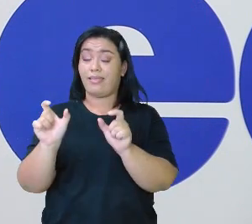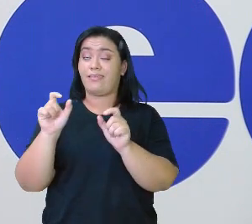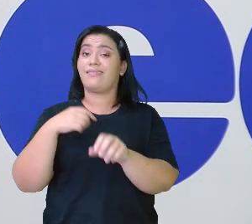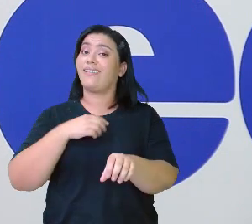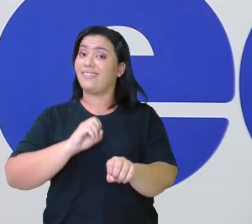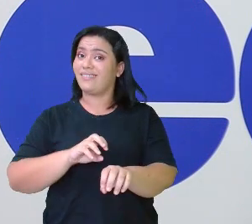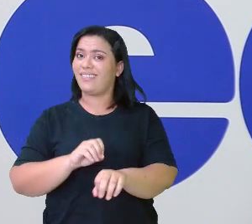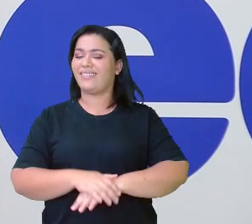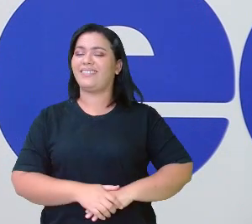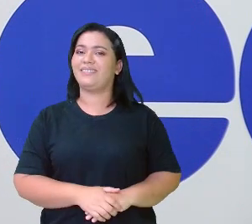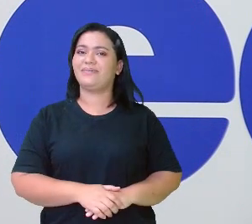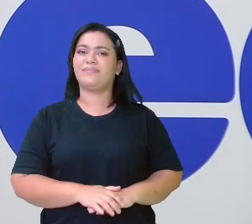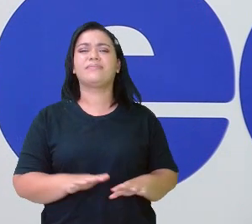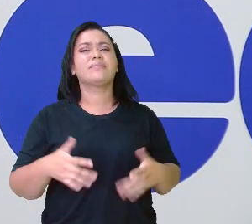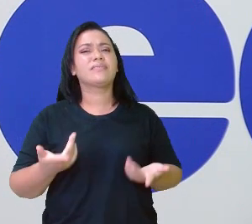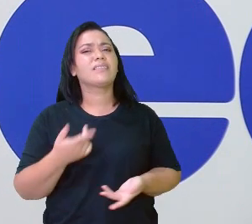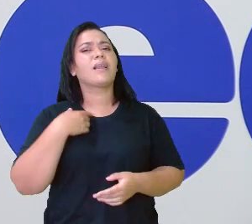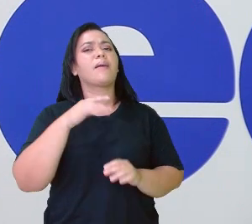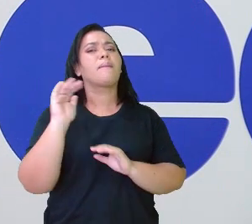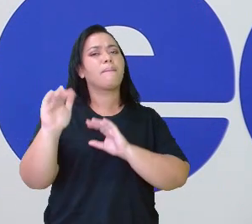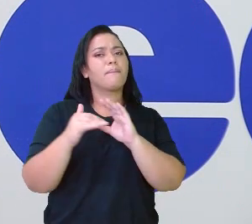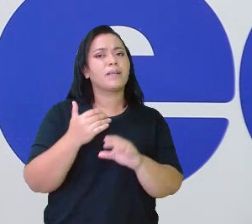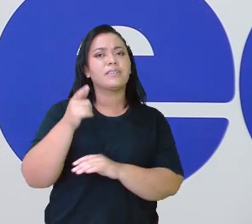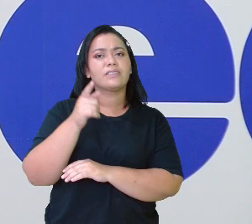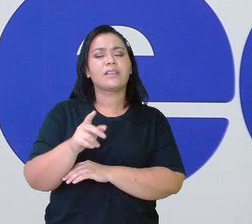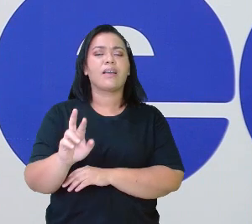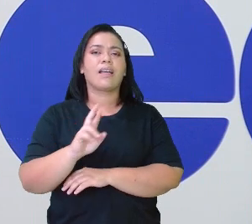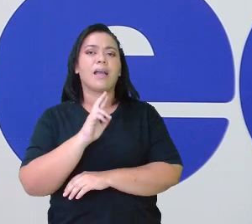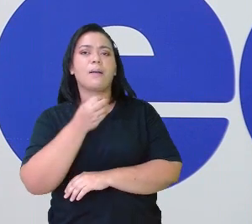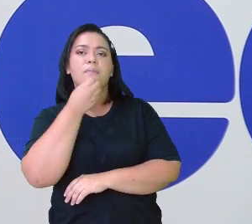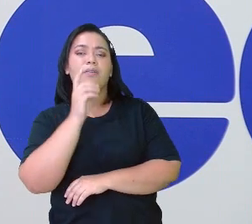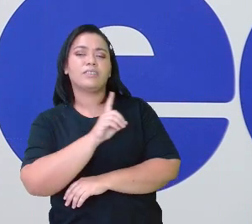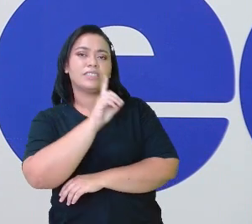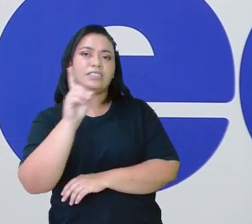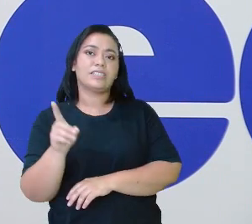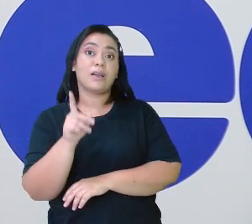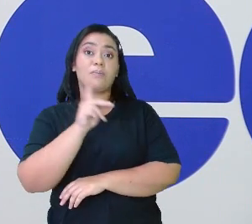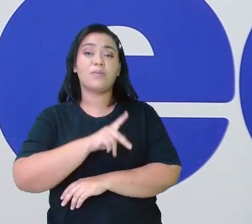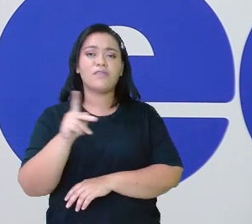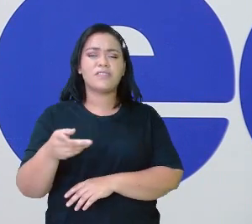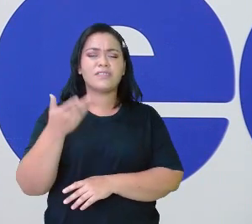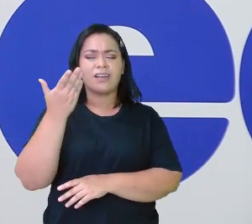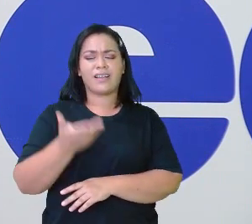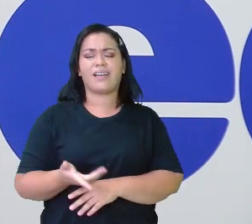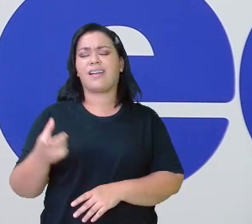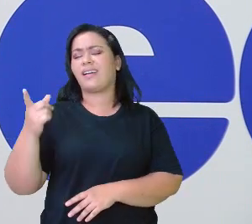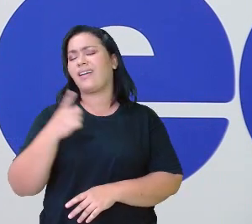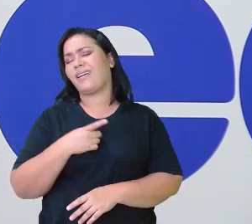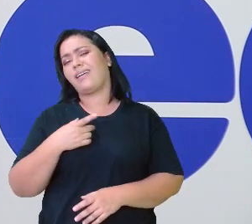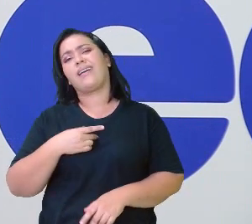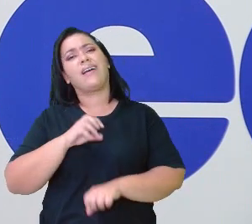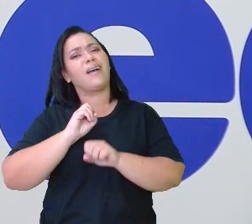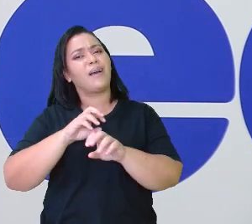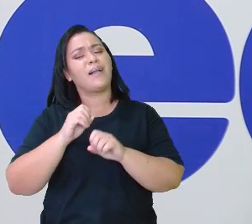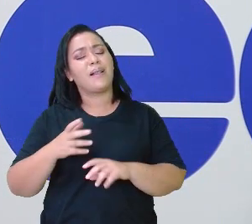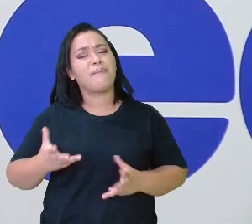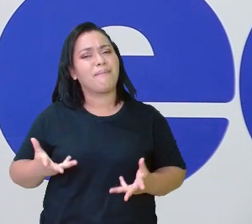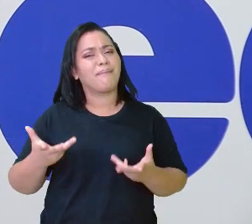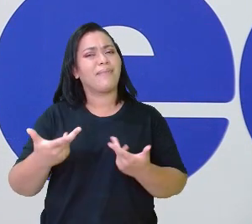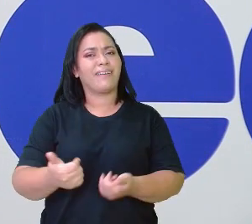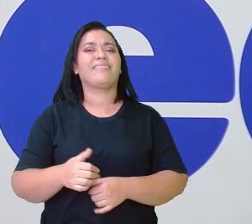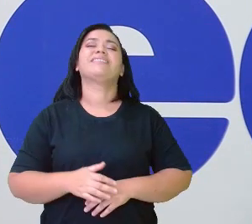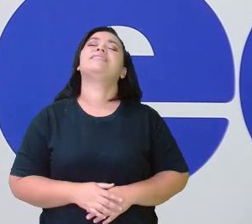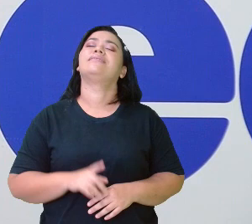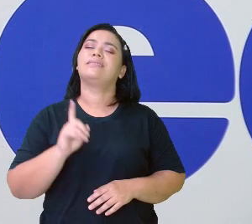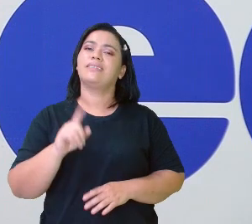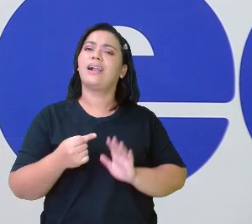hoje. Manda teu recadinho, manda teu bom dia. Professor Givanilson está aqui com uma aula maravilhosa. Claro que vocês sabem que ele